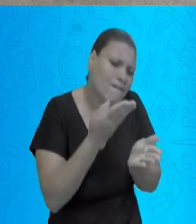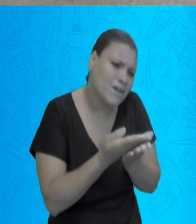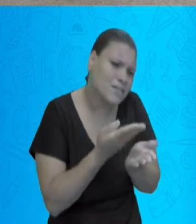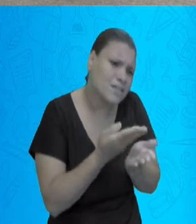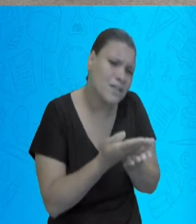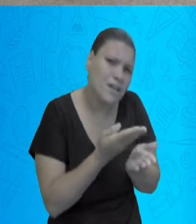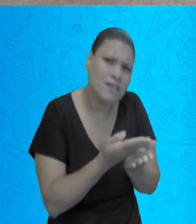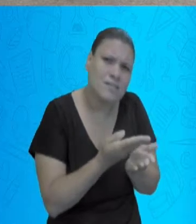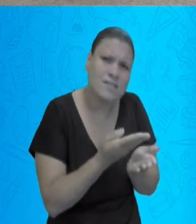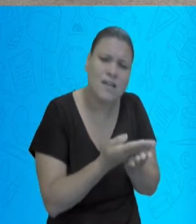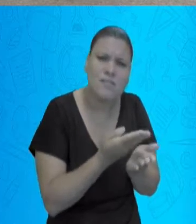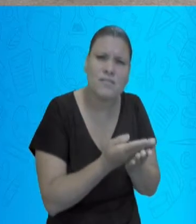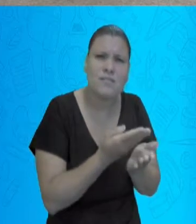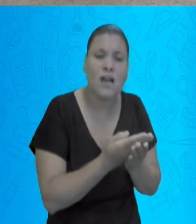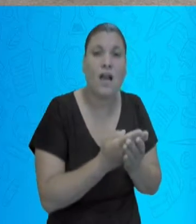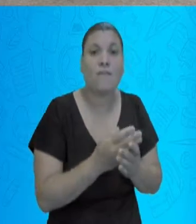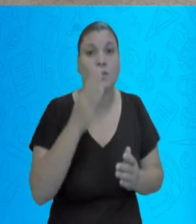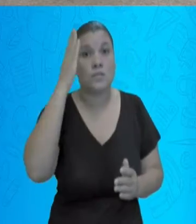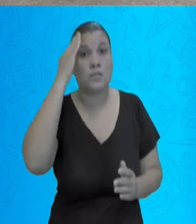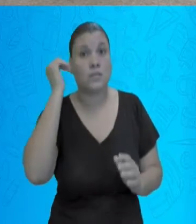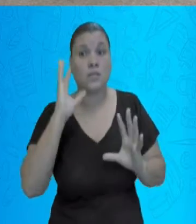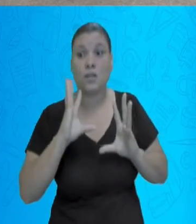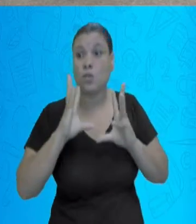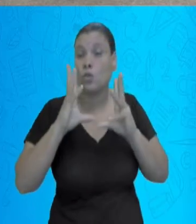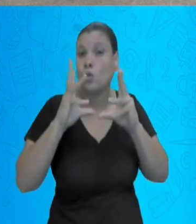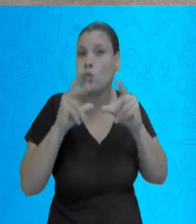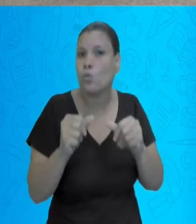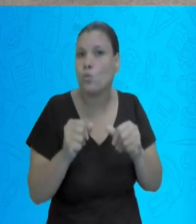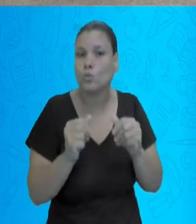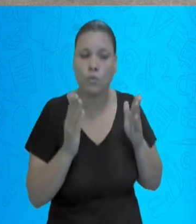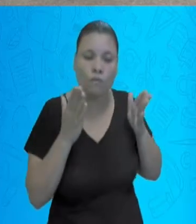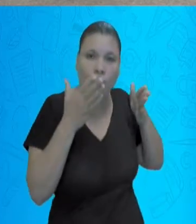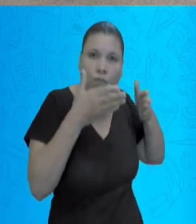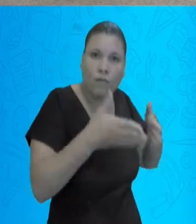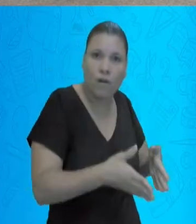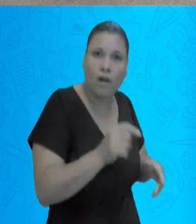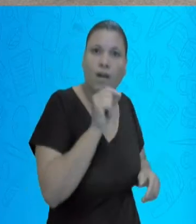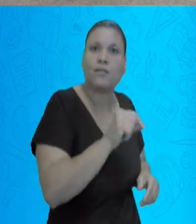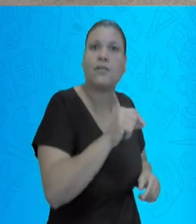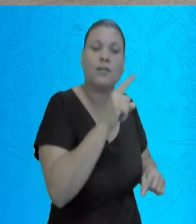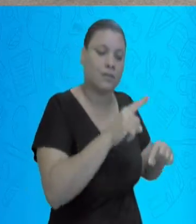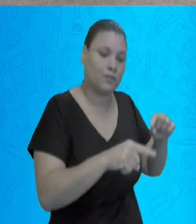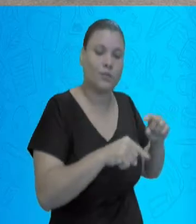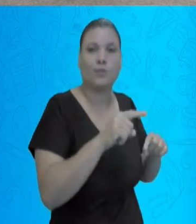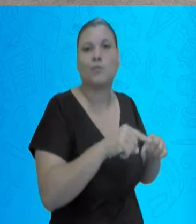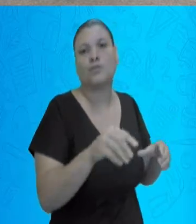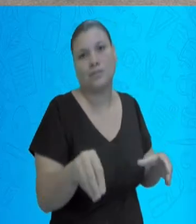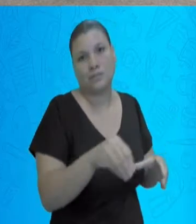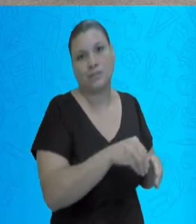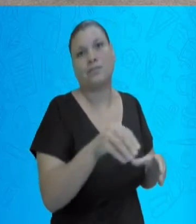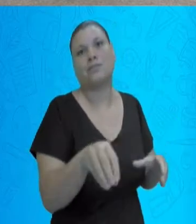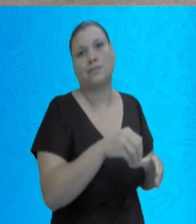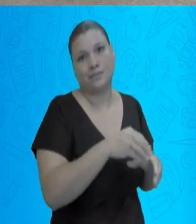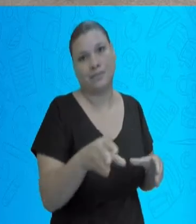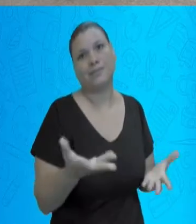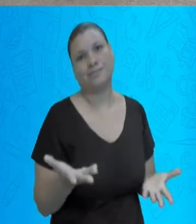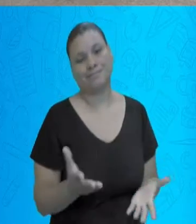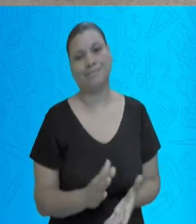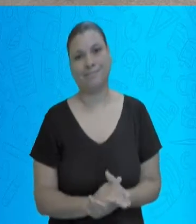muita informação, mas essa informação ficava guardada somente para ele, para os cientistas e